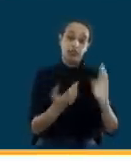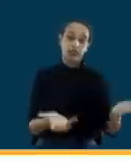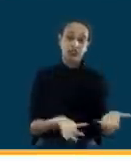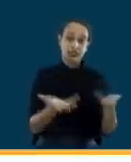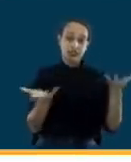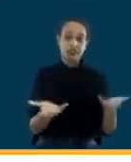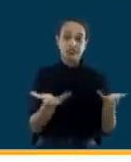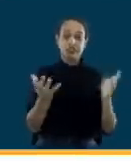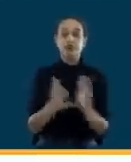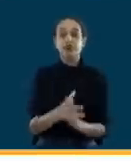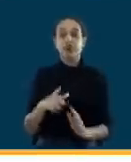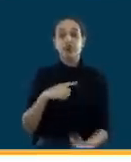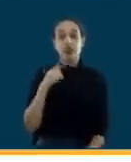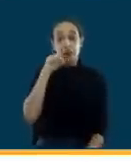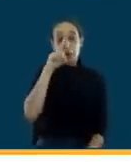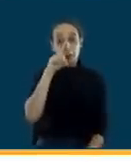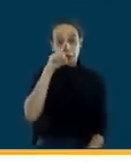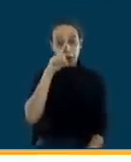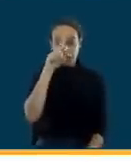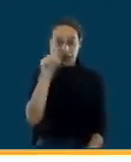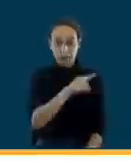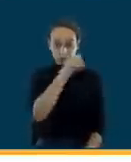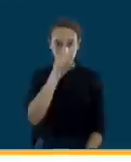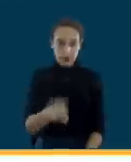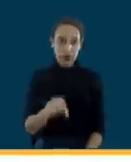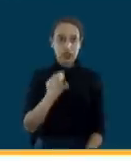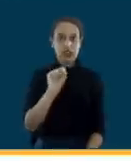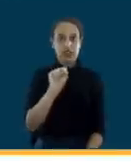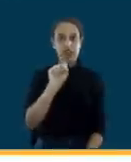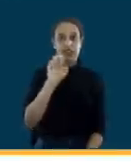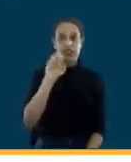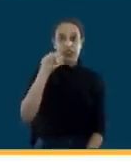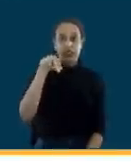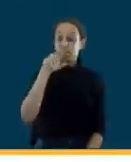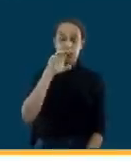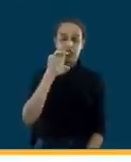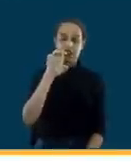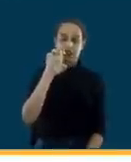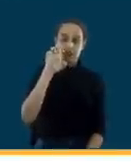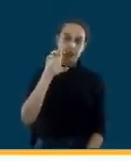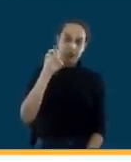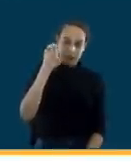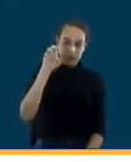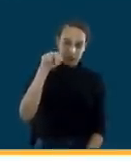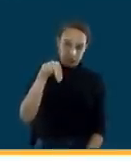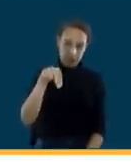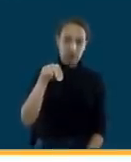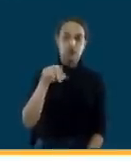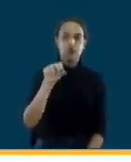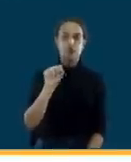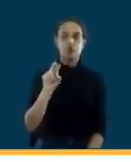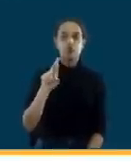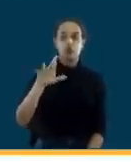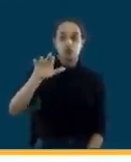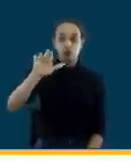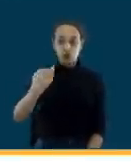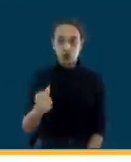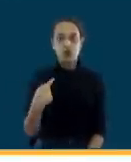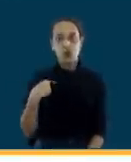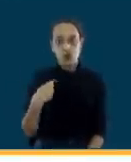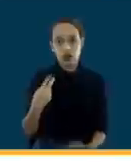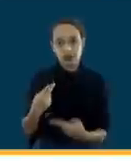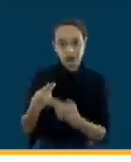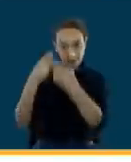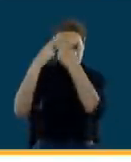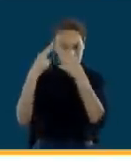Temos o risco da censura, direta ou indireta, mas temos, né, aquela censura psicológica, muitas vezes, que impede